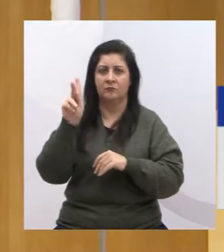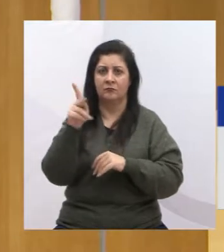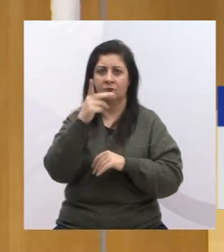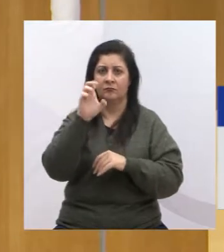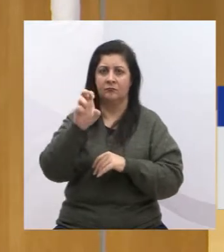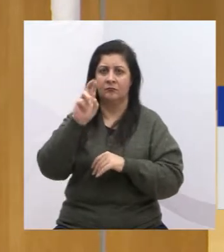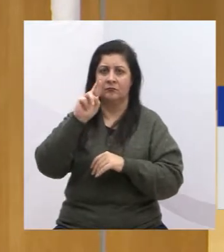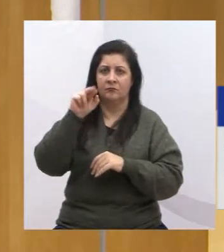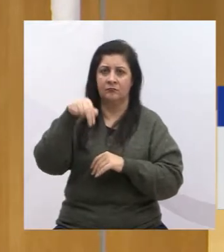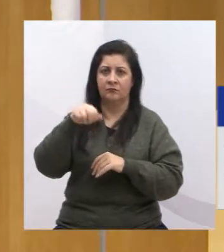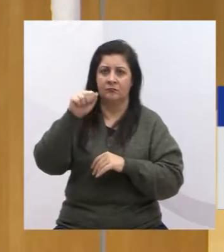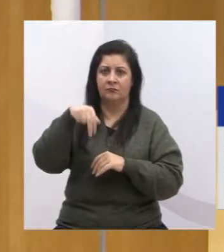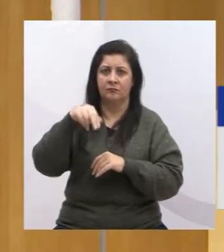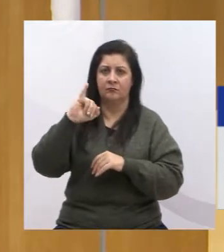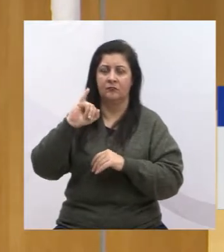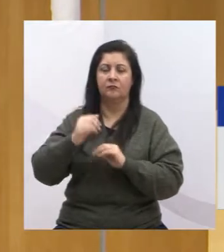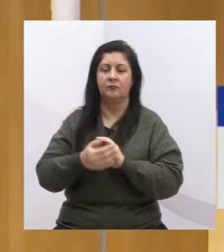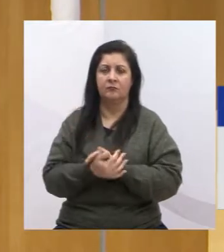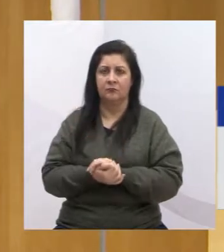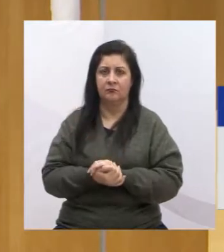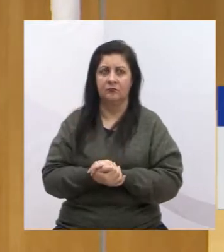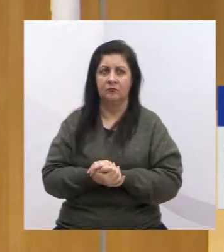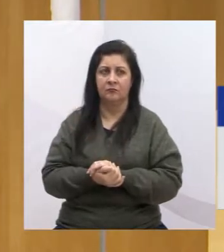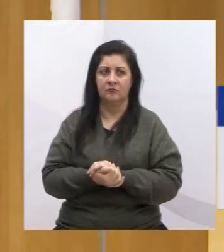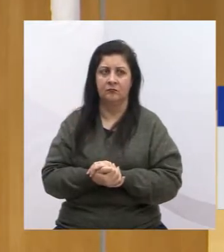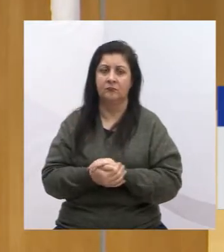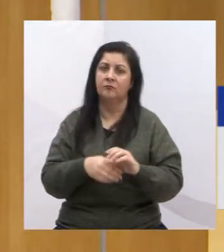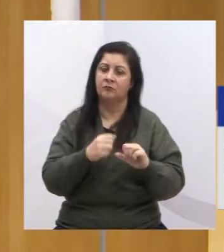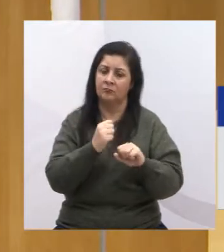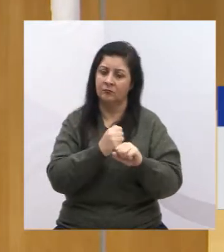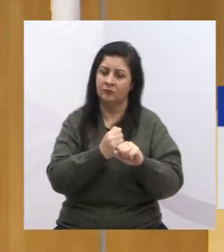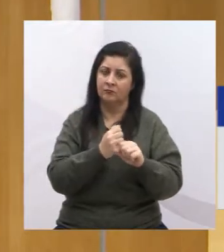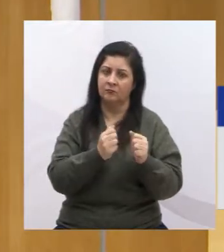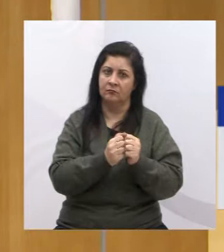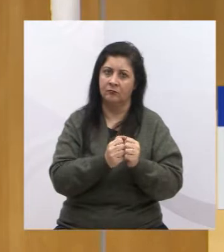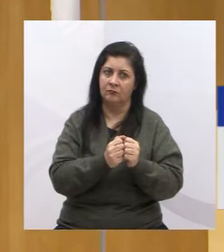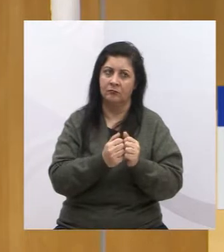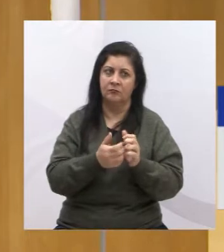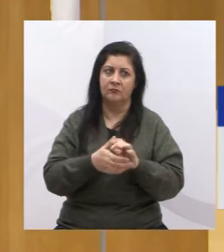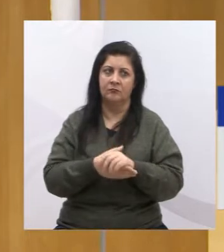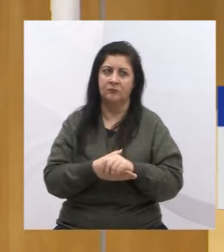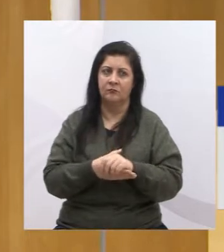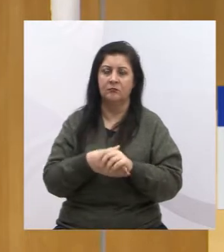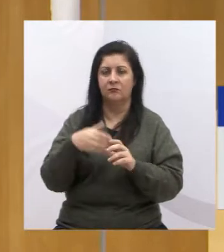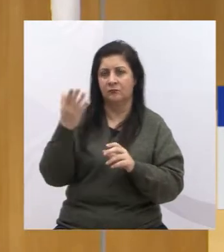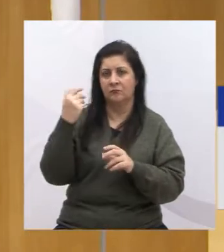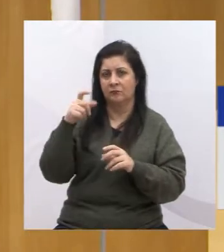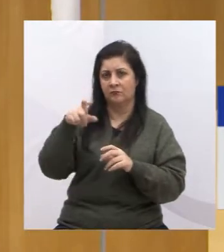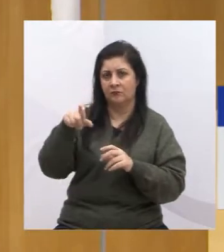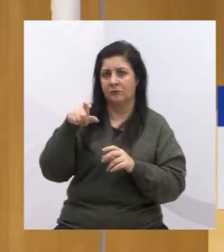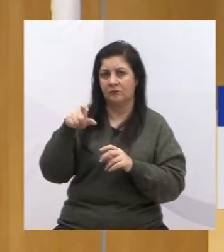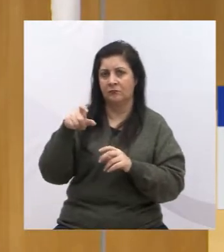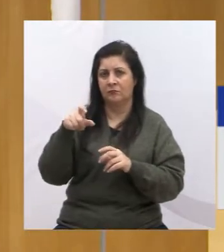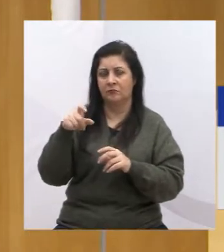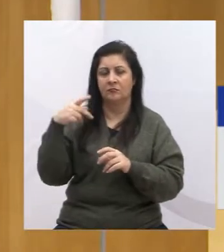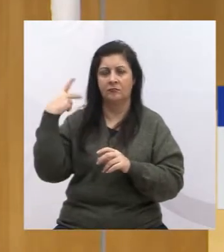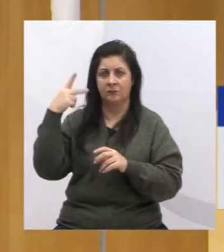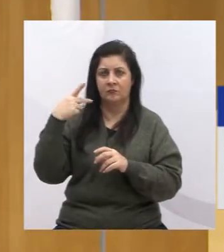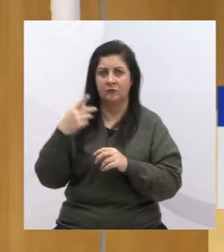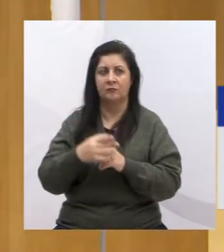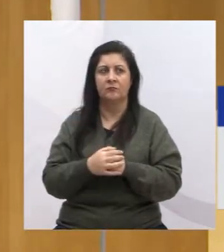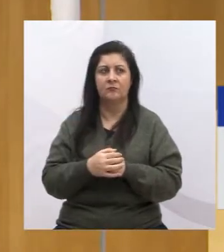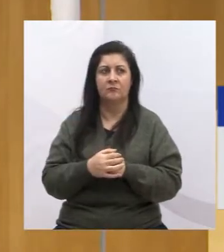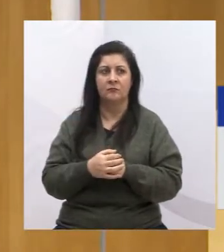Barreto na sua primeira legislatura. Quando nós construímos esse projeto, ele não era vereador nos 4 anos